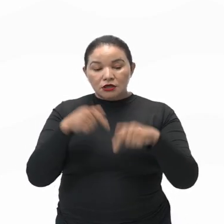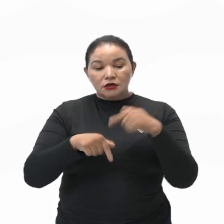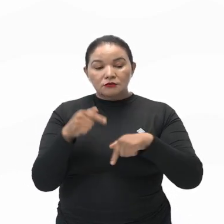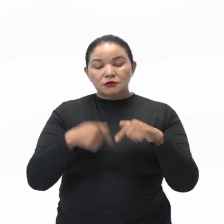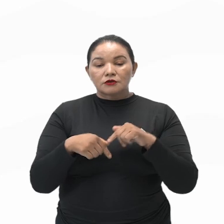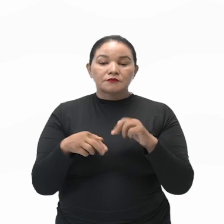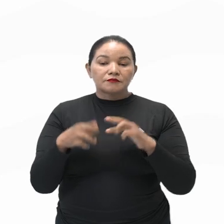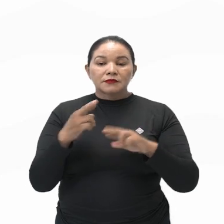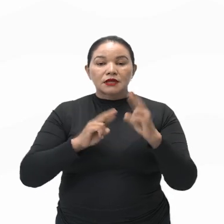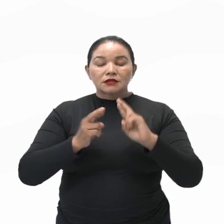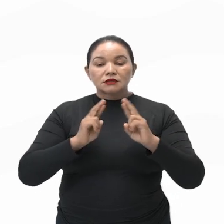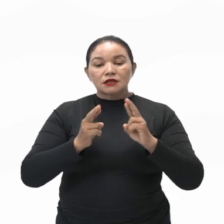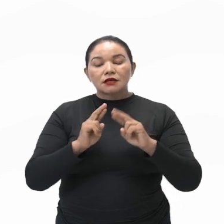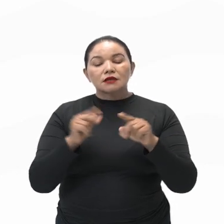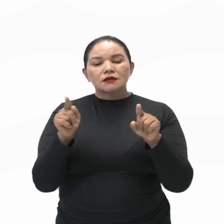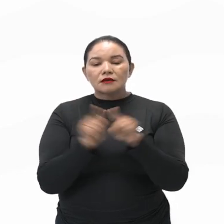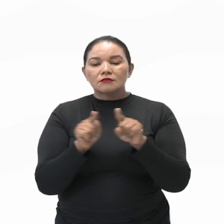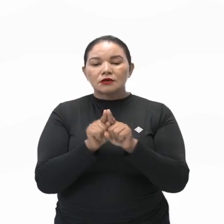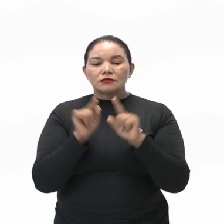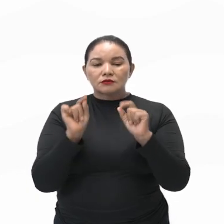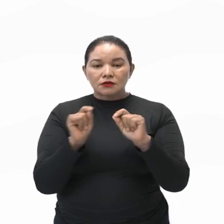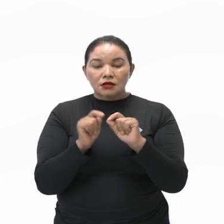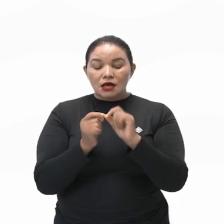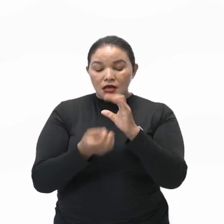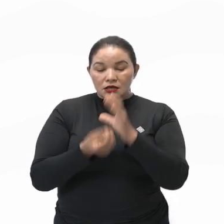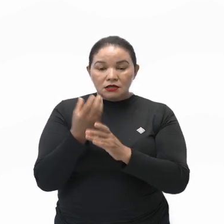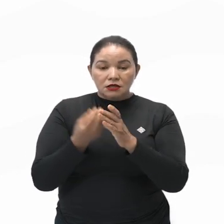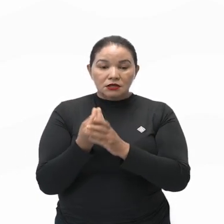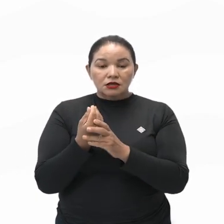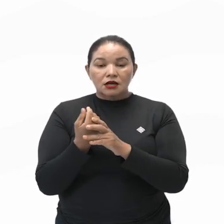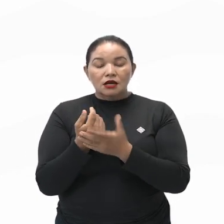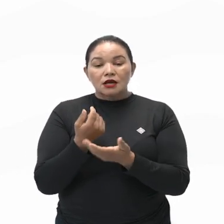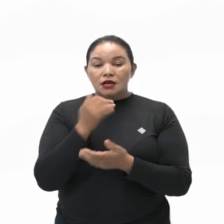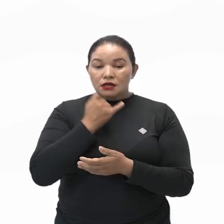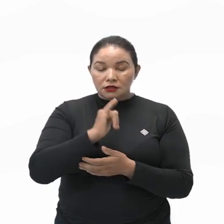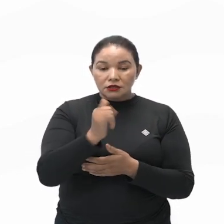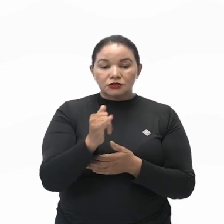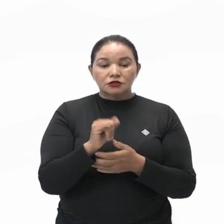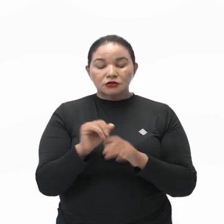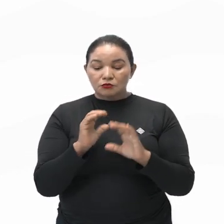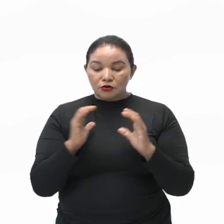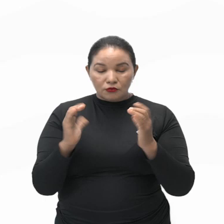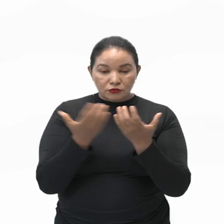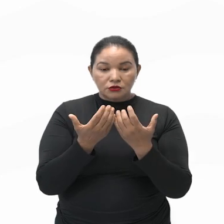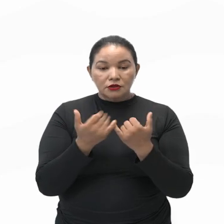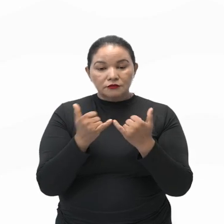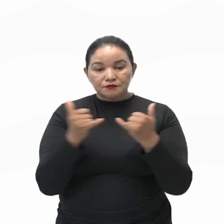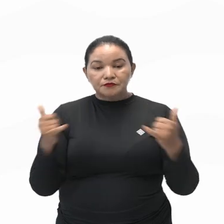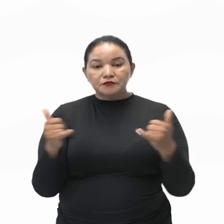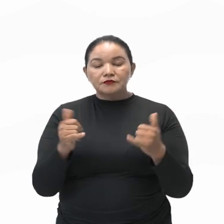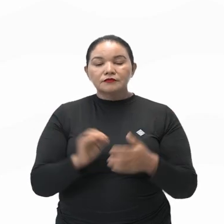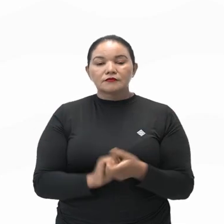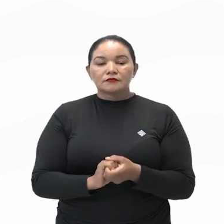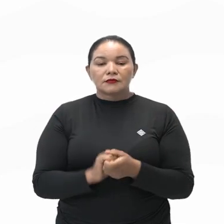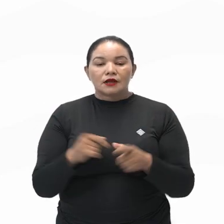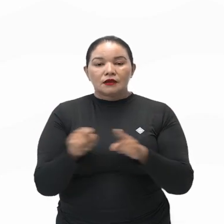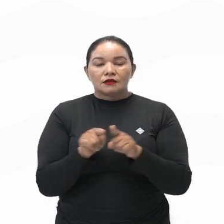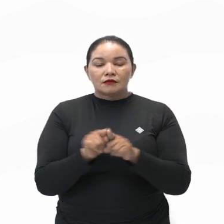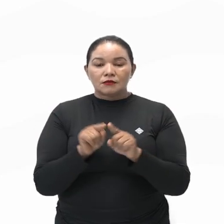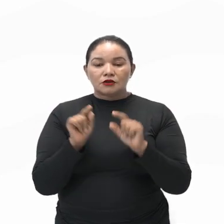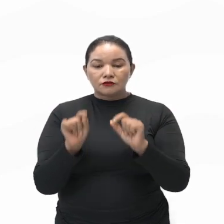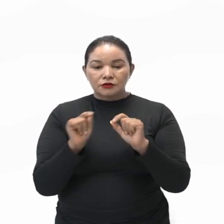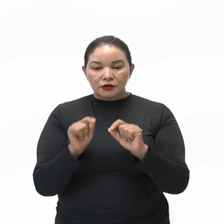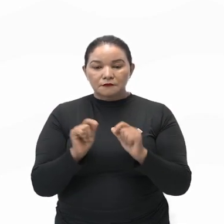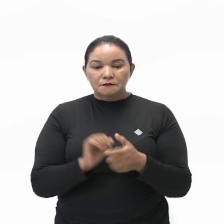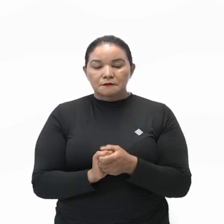reações químicas elas podem estar trazendo energia para as comunidades. Outra coisa é a redução de